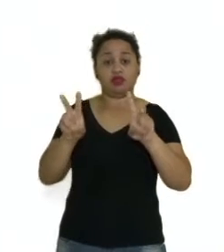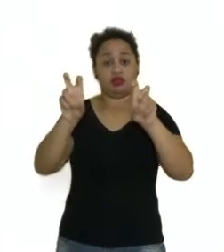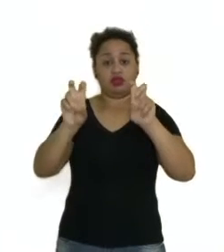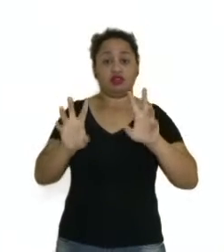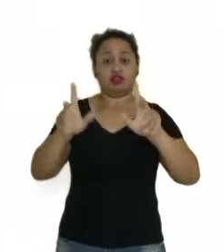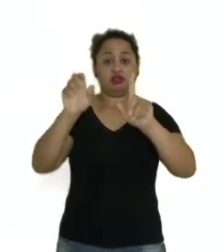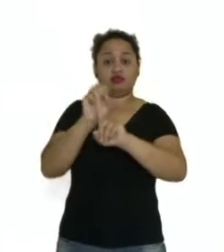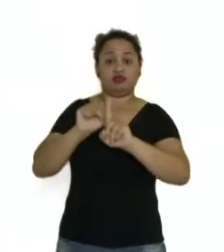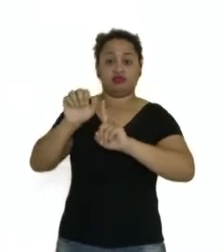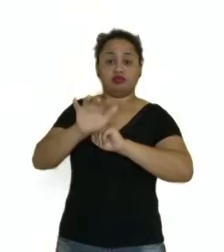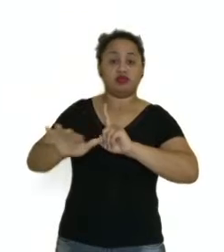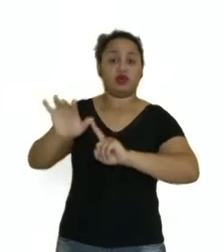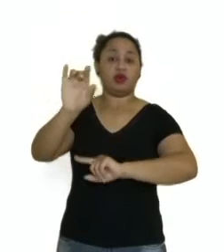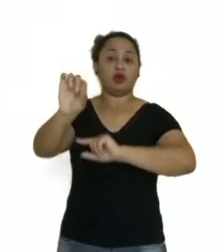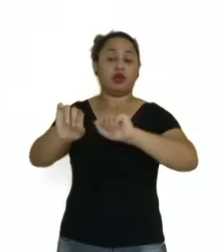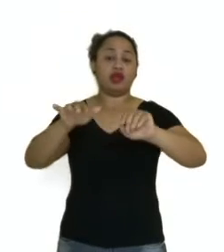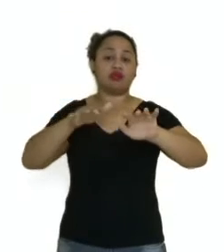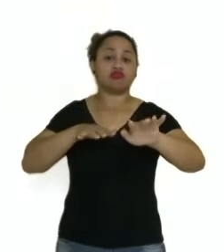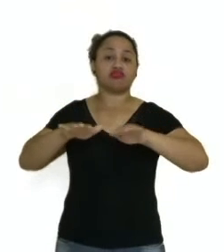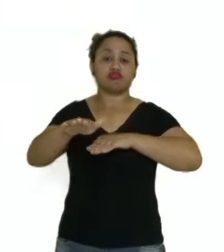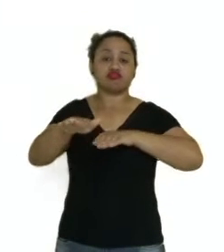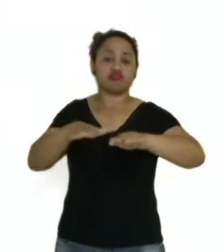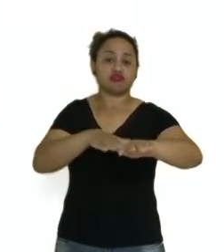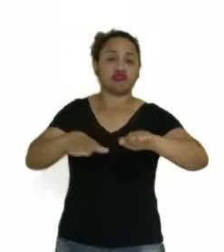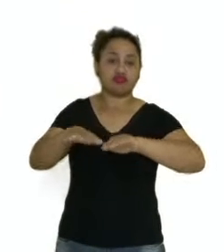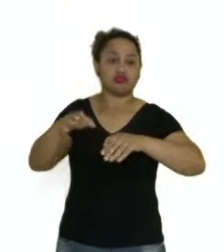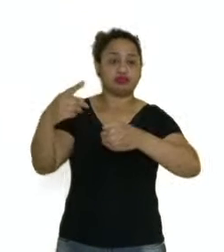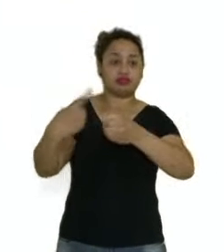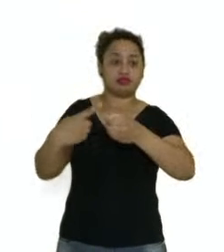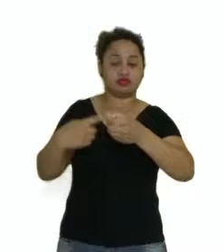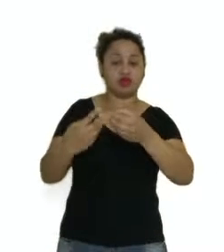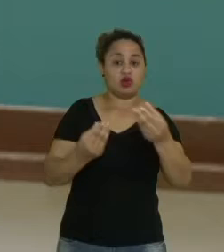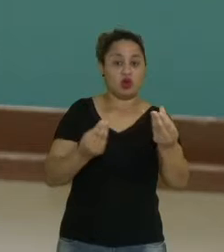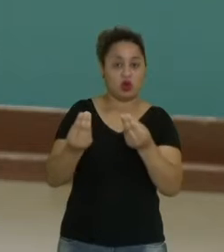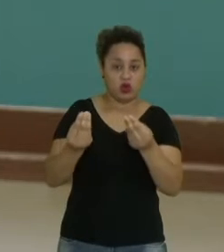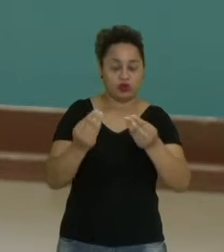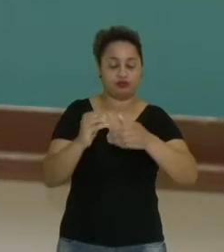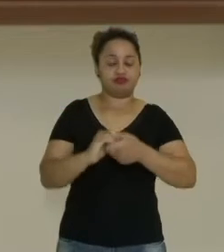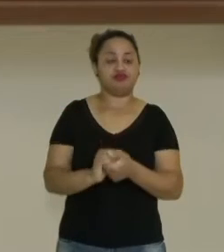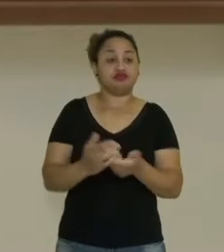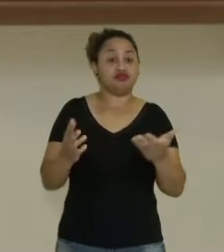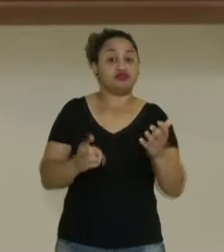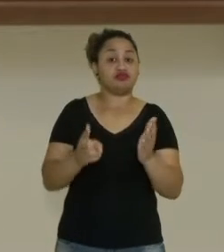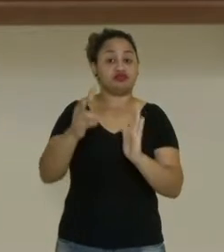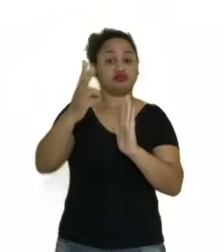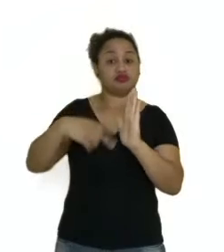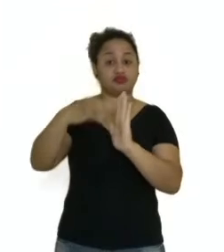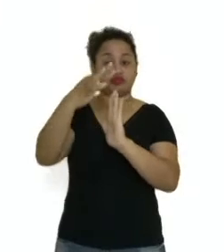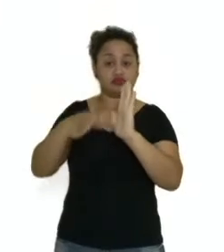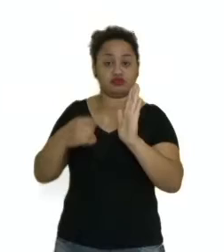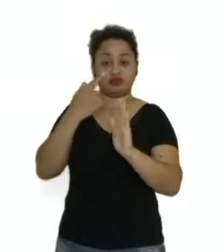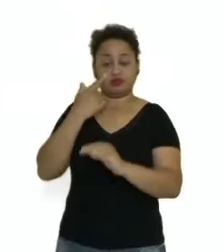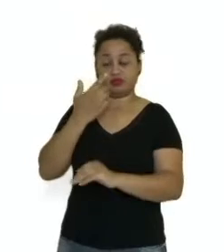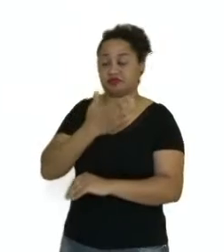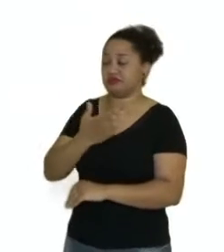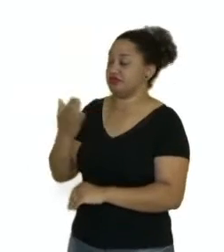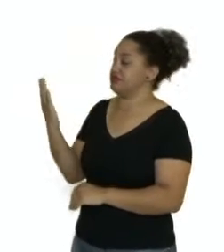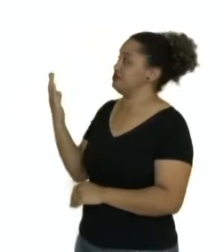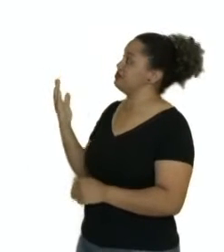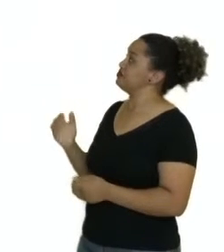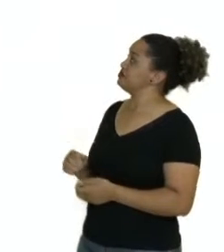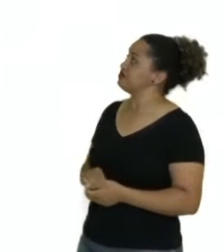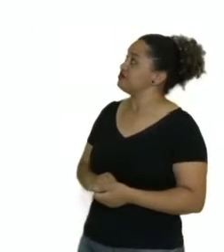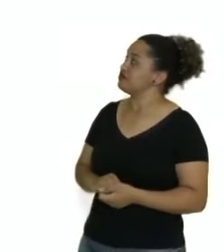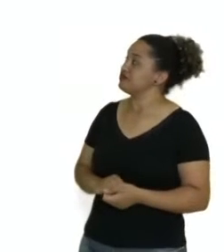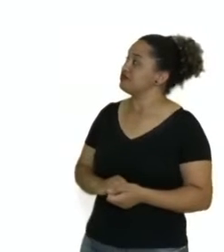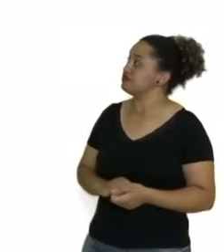social, ou seja, a mobilidade na cidade. Seguimos com a leitura do texto. Chegamos, portanto, à conclusão